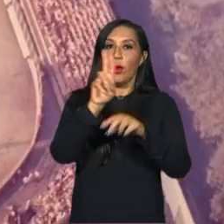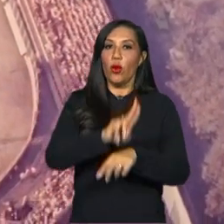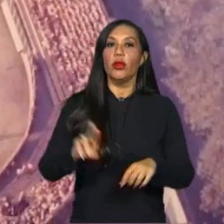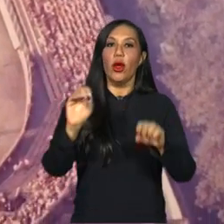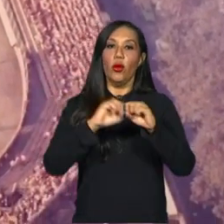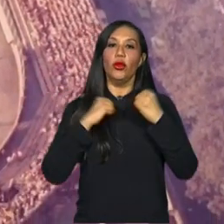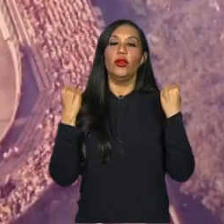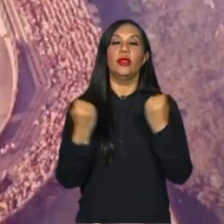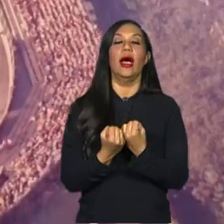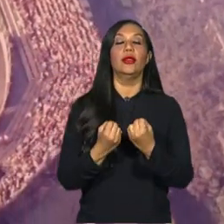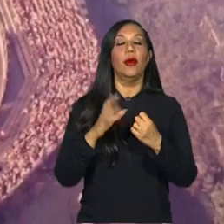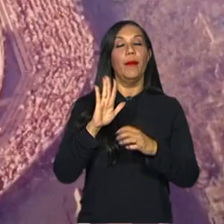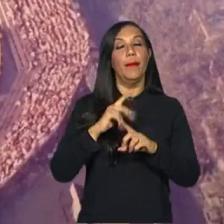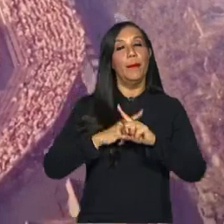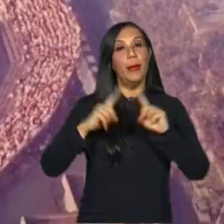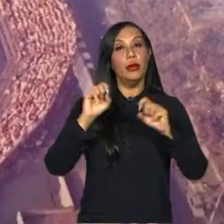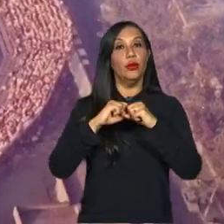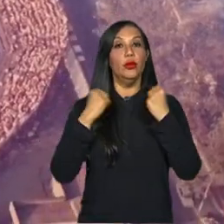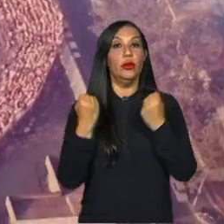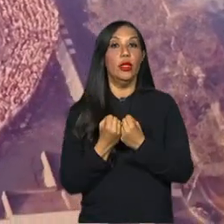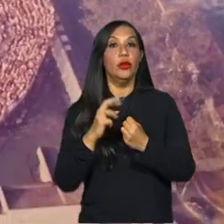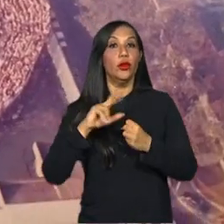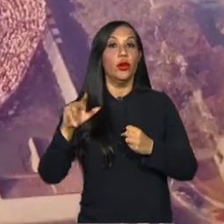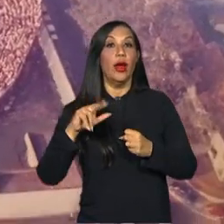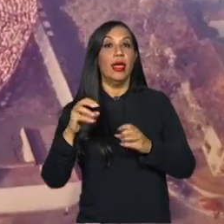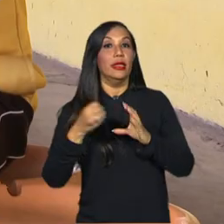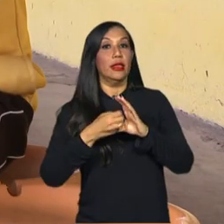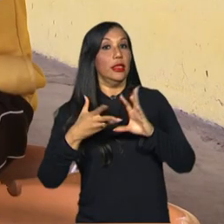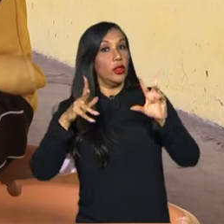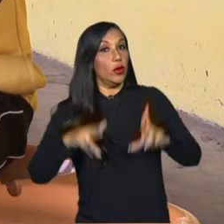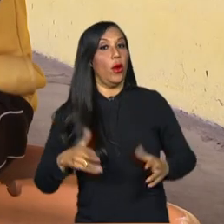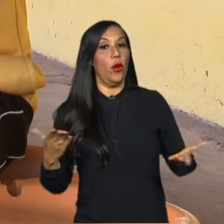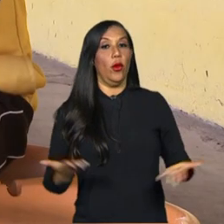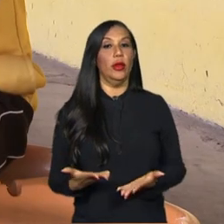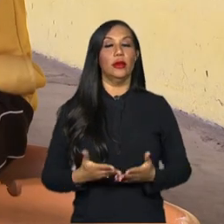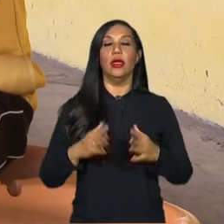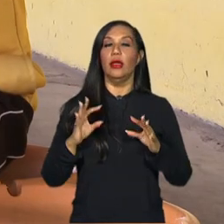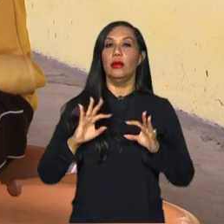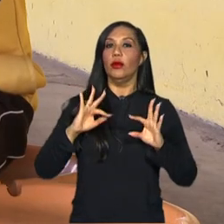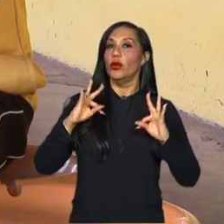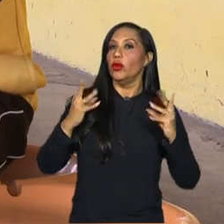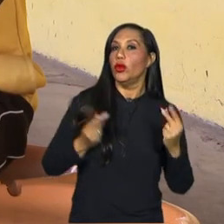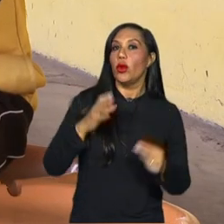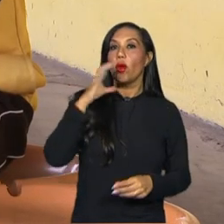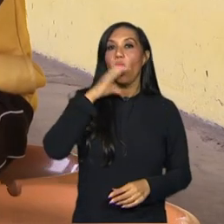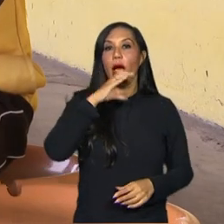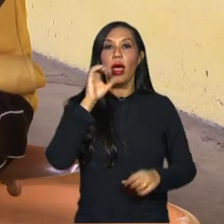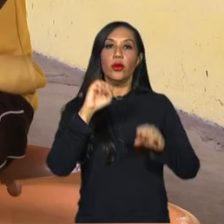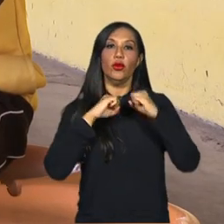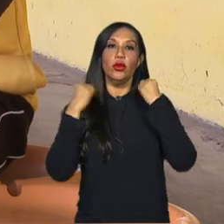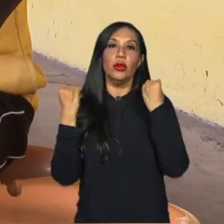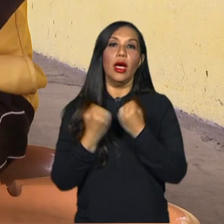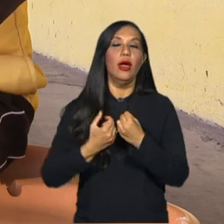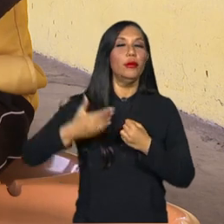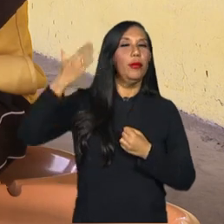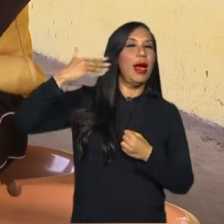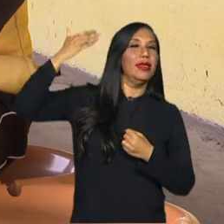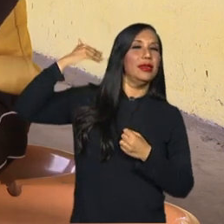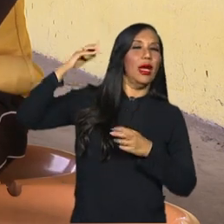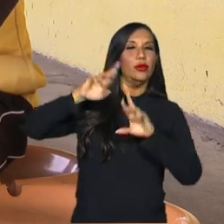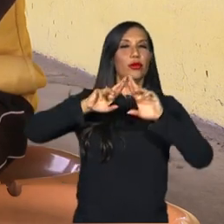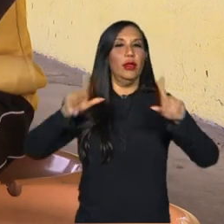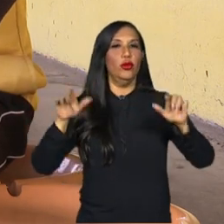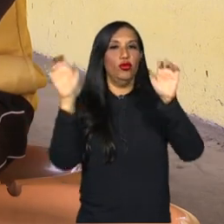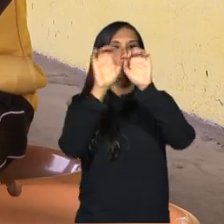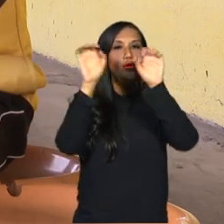mas ainda assim é um estádio que não configura aspectos como a gente tem hoje em dia. Então foi tudo correndo, o estádio era de uma outra